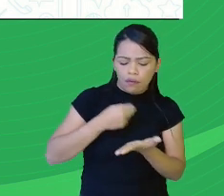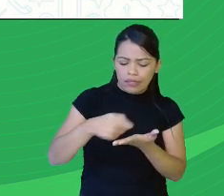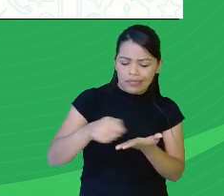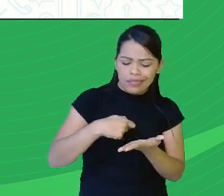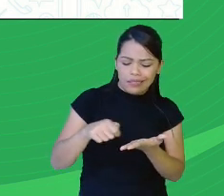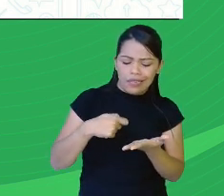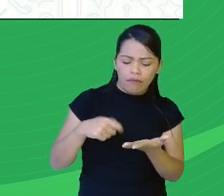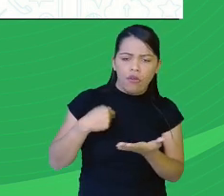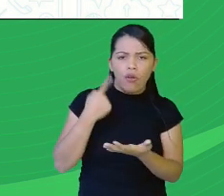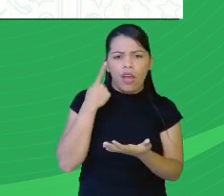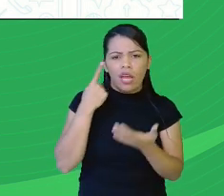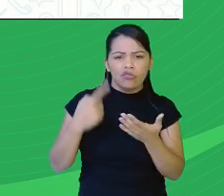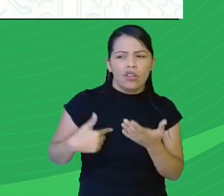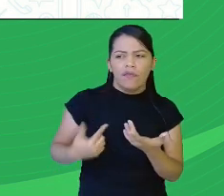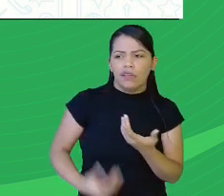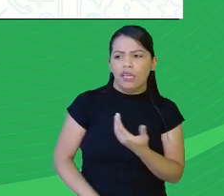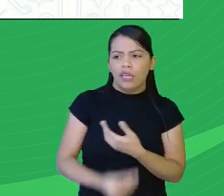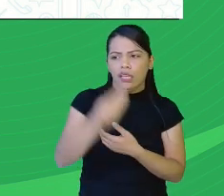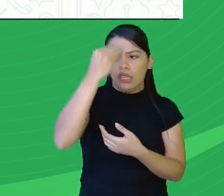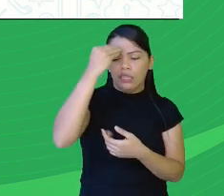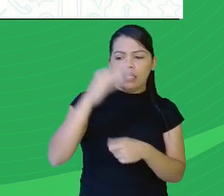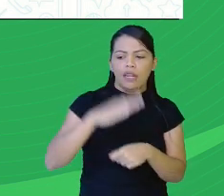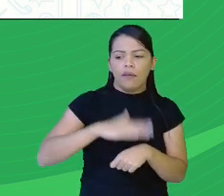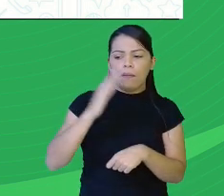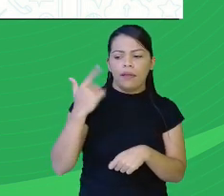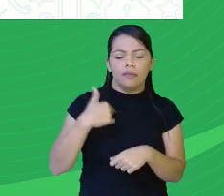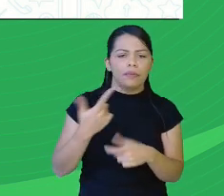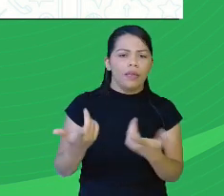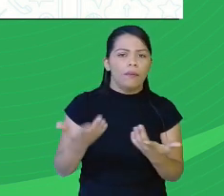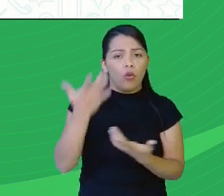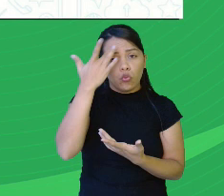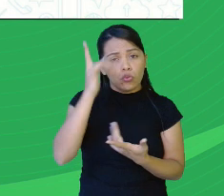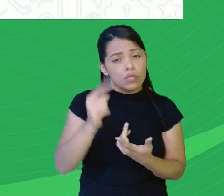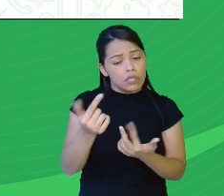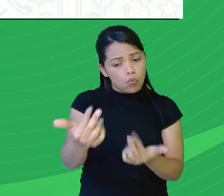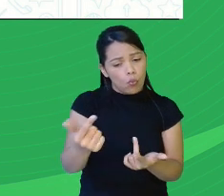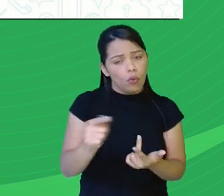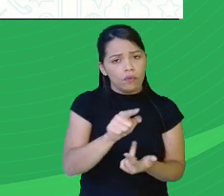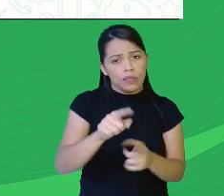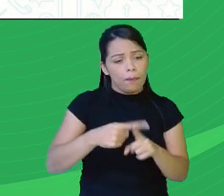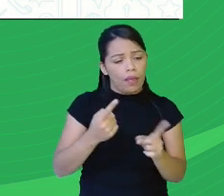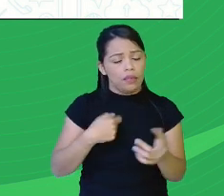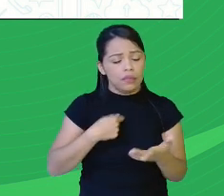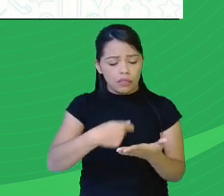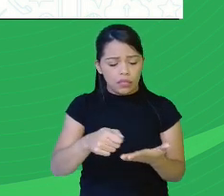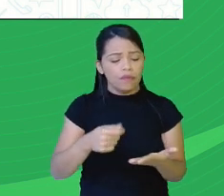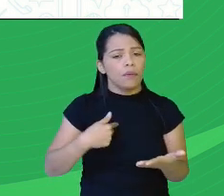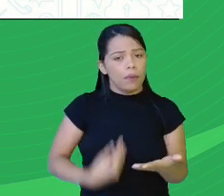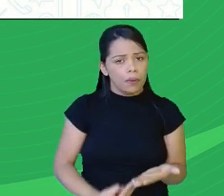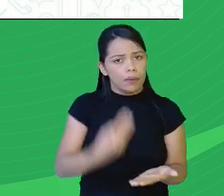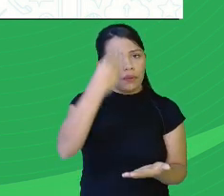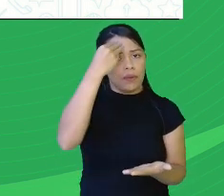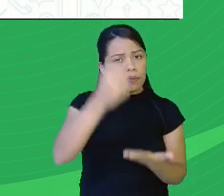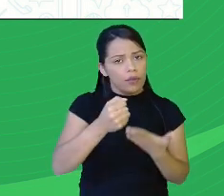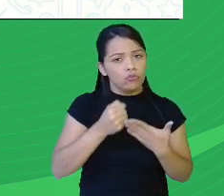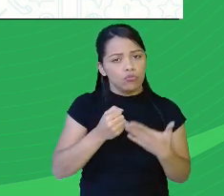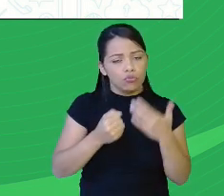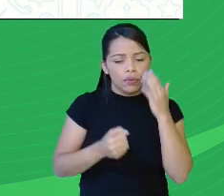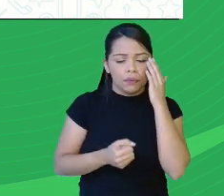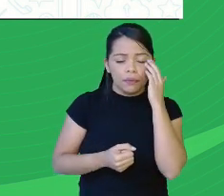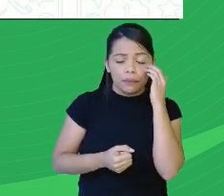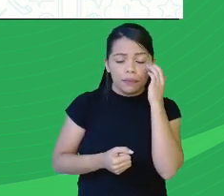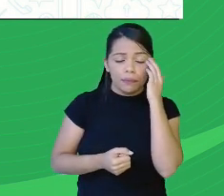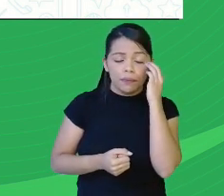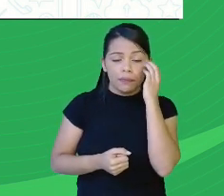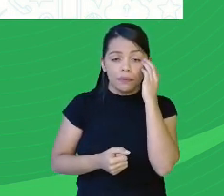coisa minha, não sei se você também é assim. Então, vamos lá. Como é a crônica literária? A crônica literária, ela